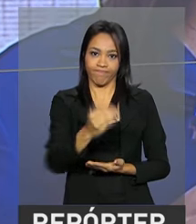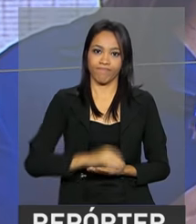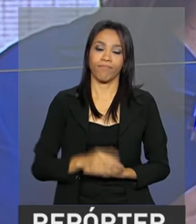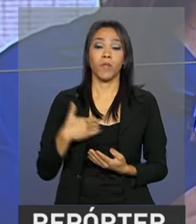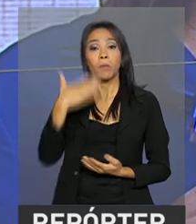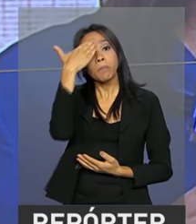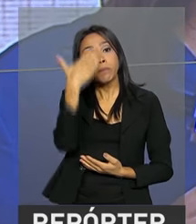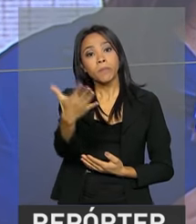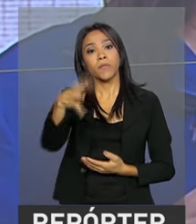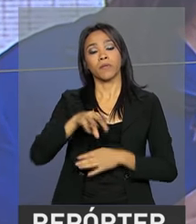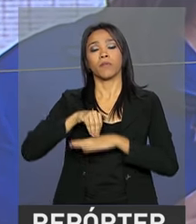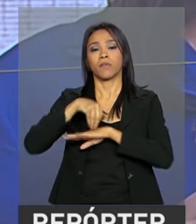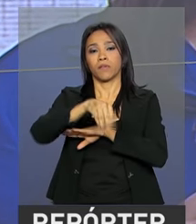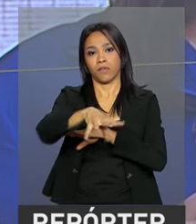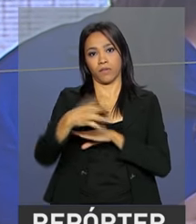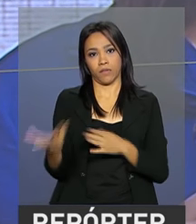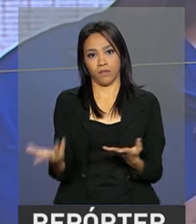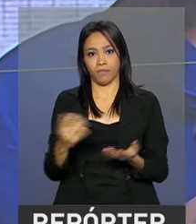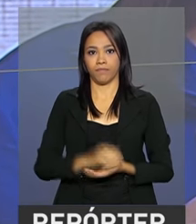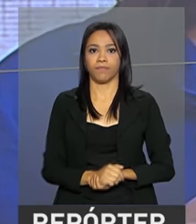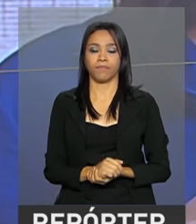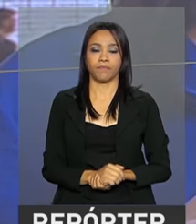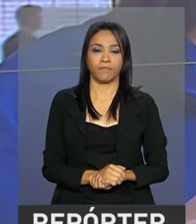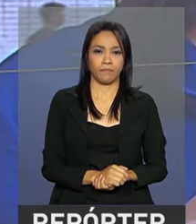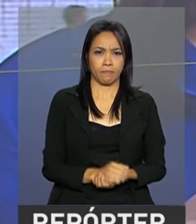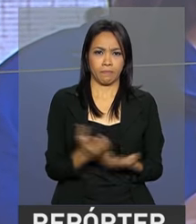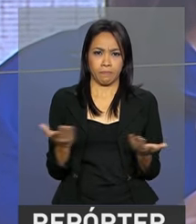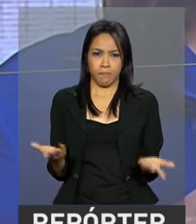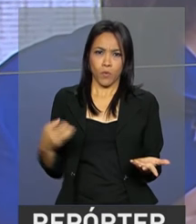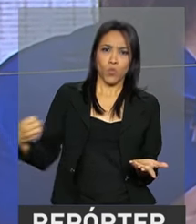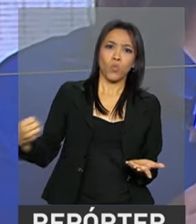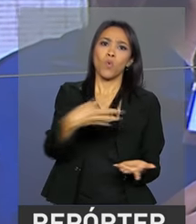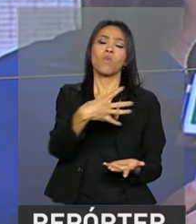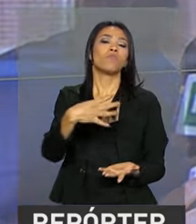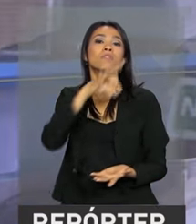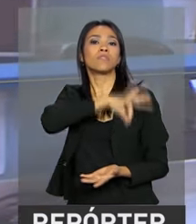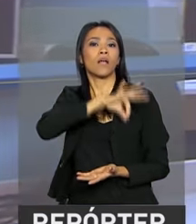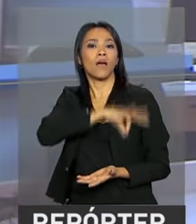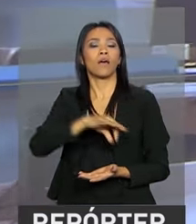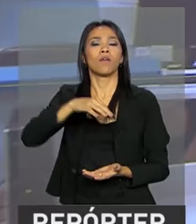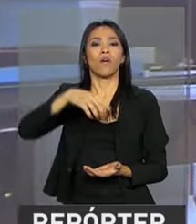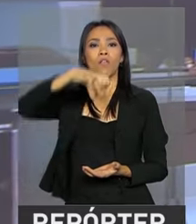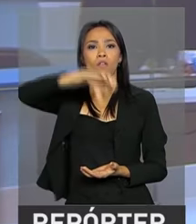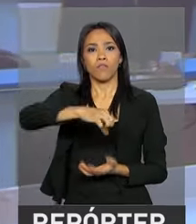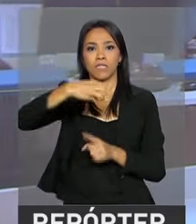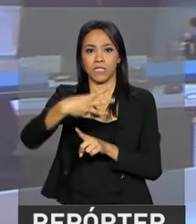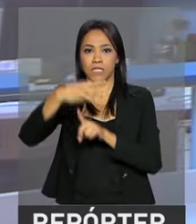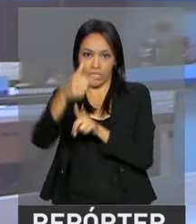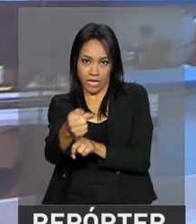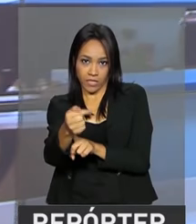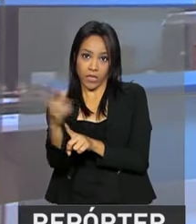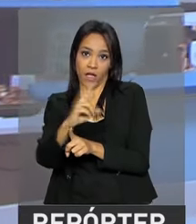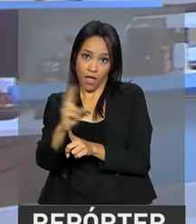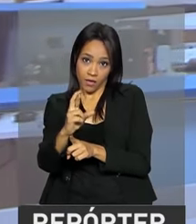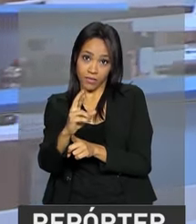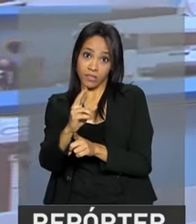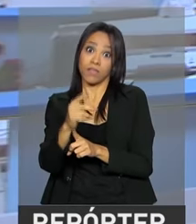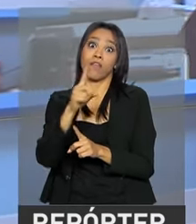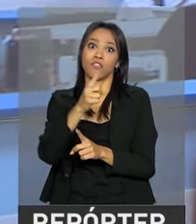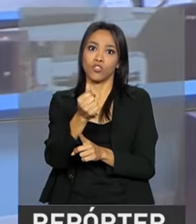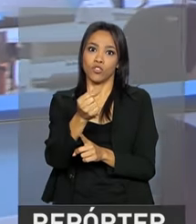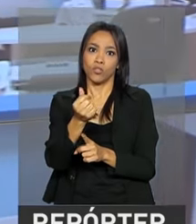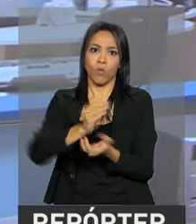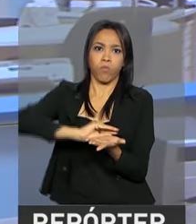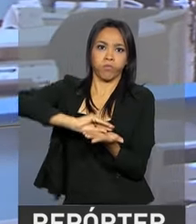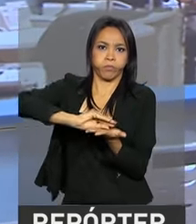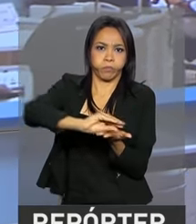Taí Obrigado pelas suas informações aí do Ministério da Educação e o novo salário mínimo de R 937 deve injetar cerca de